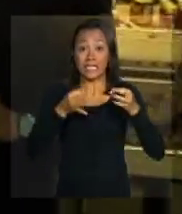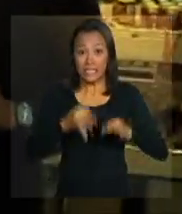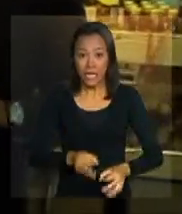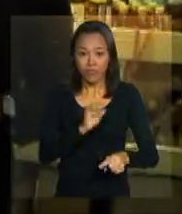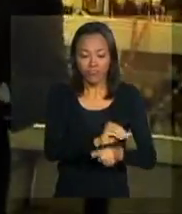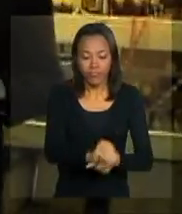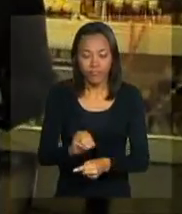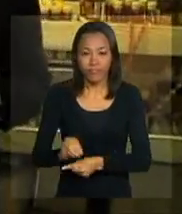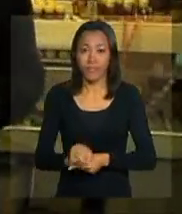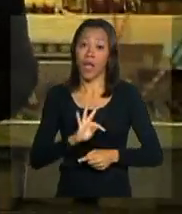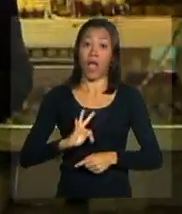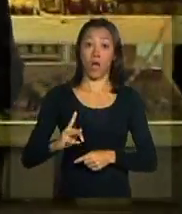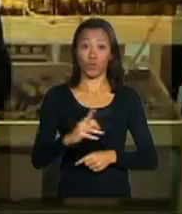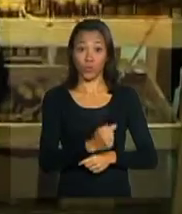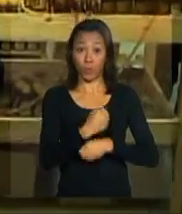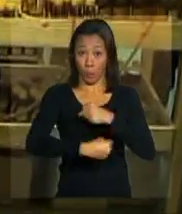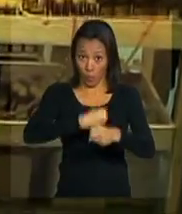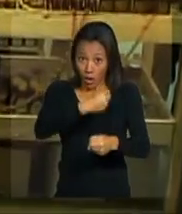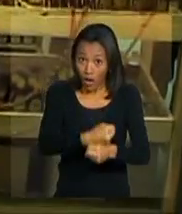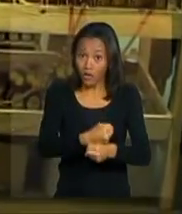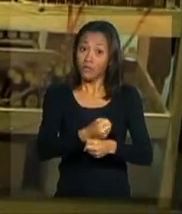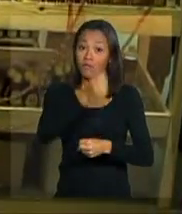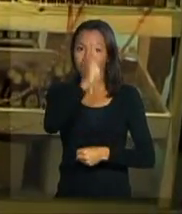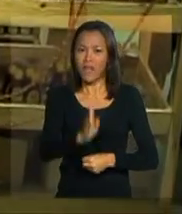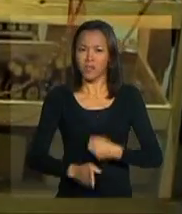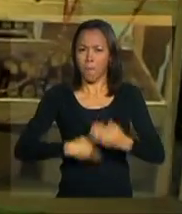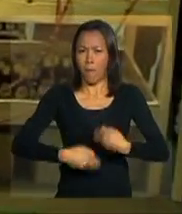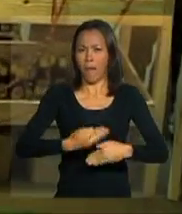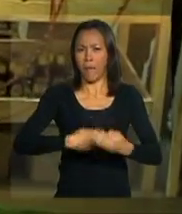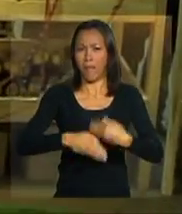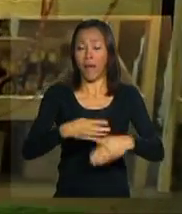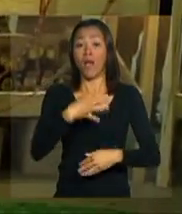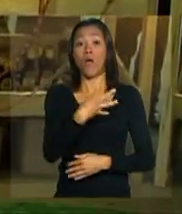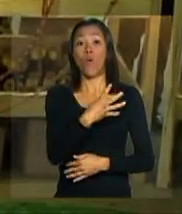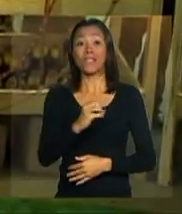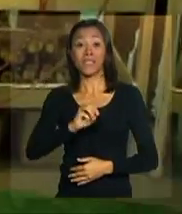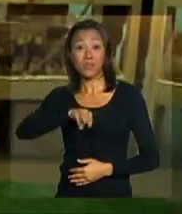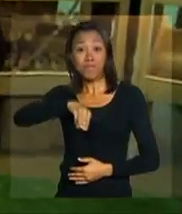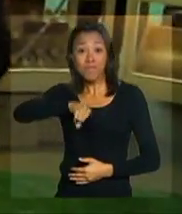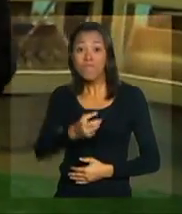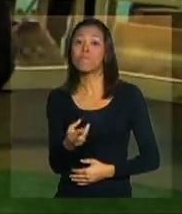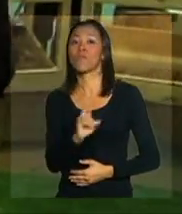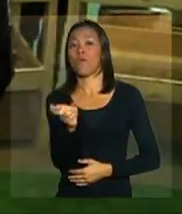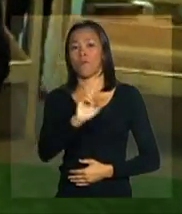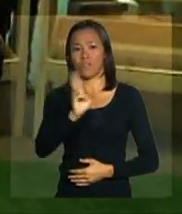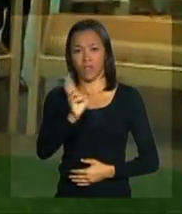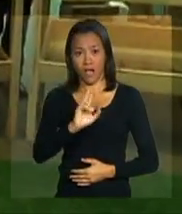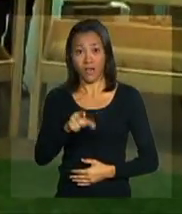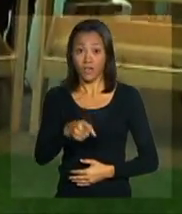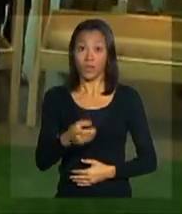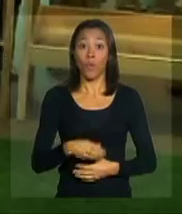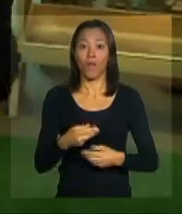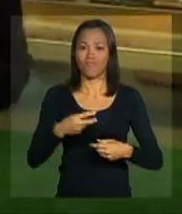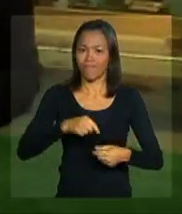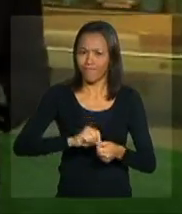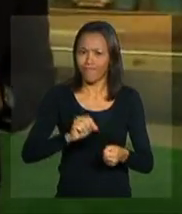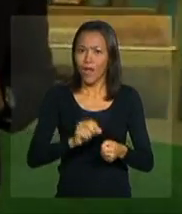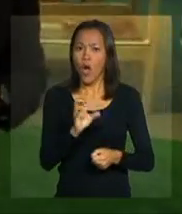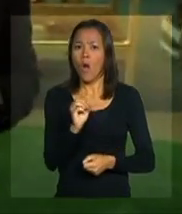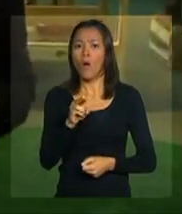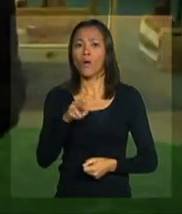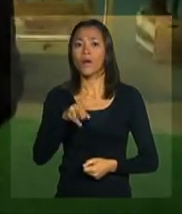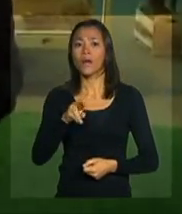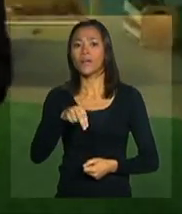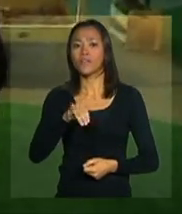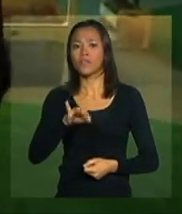correta. Ao todo, por ano, o Brasil movimenta cerca de R$ 400 milhões com a produção de orgânicos. E esse